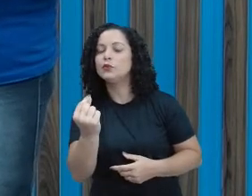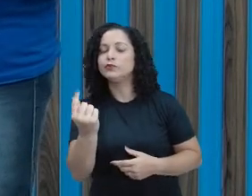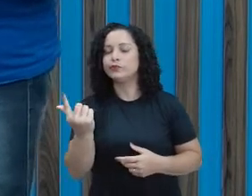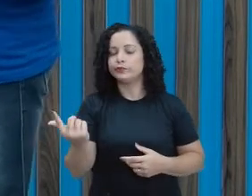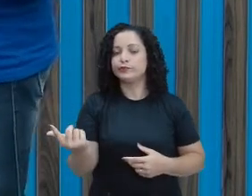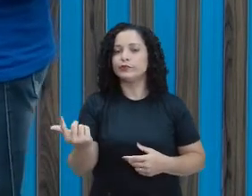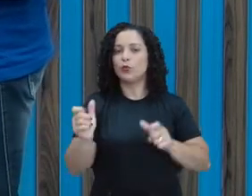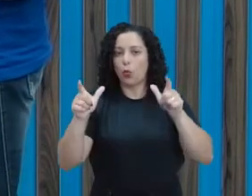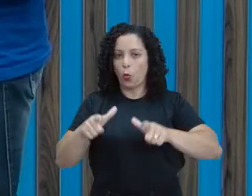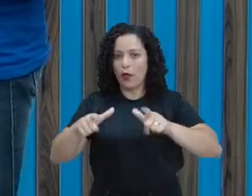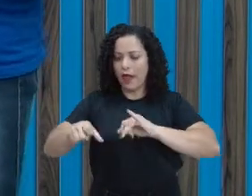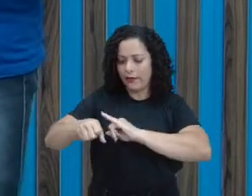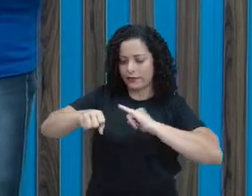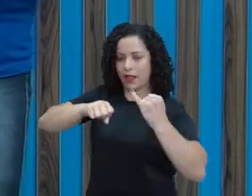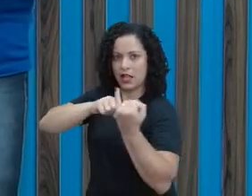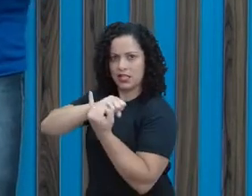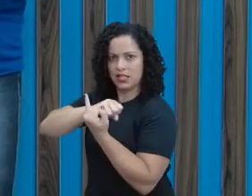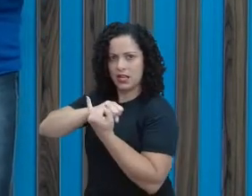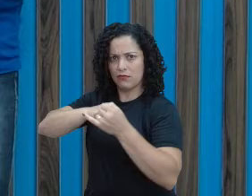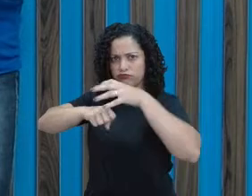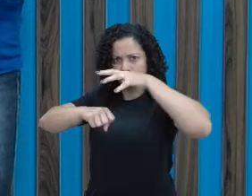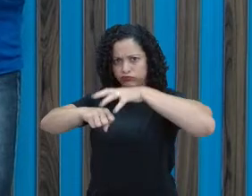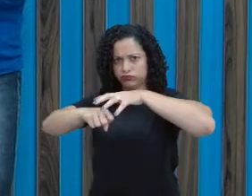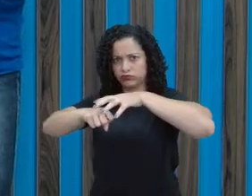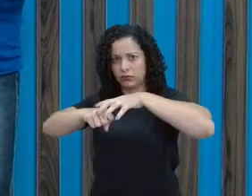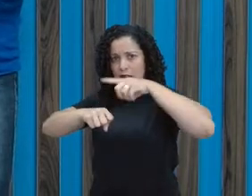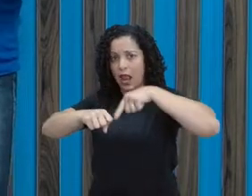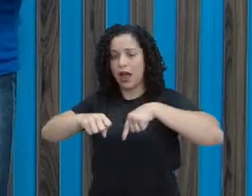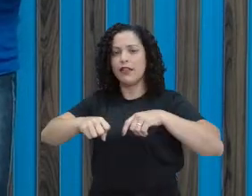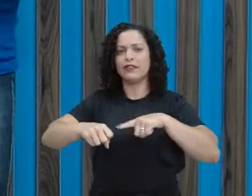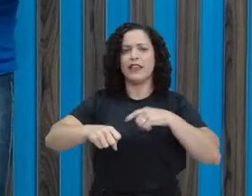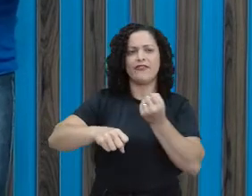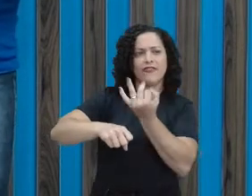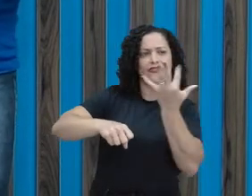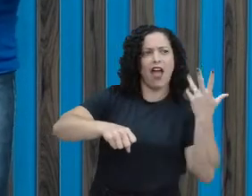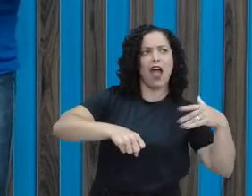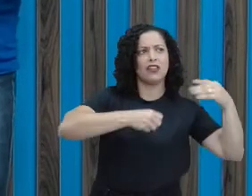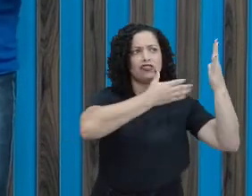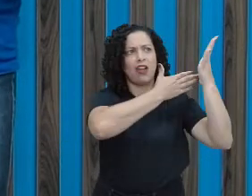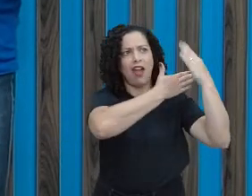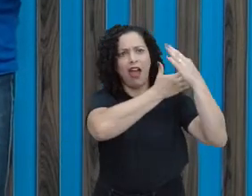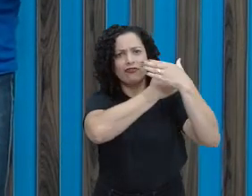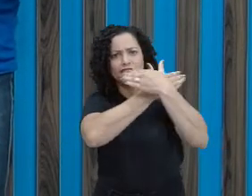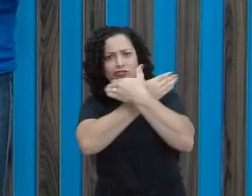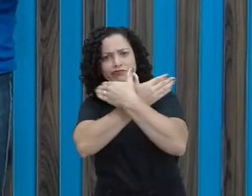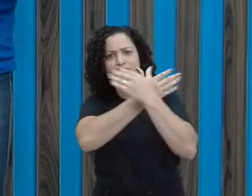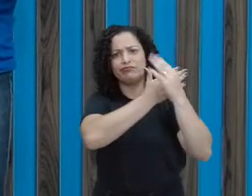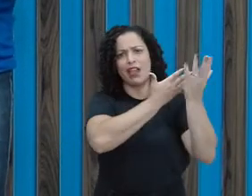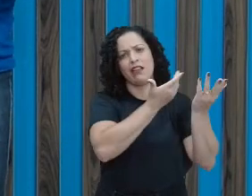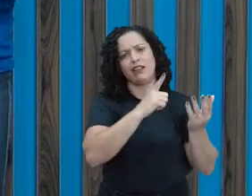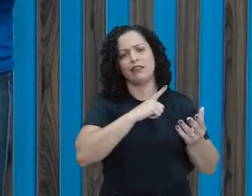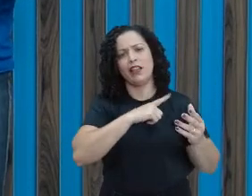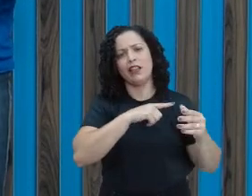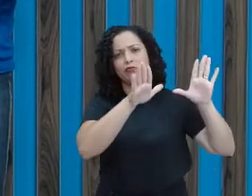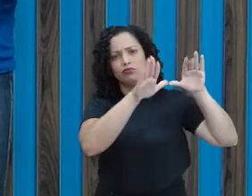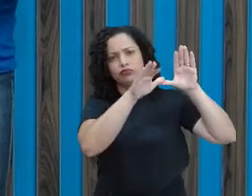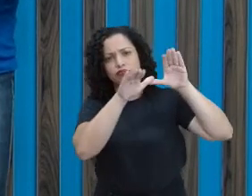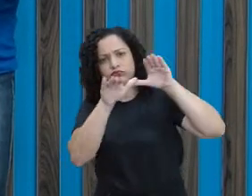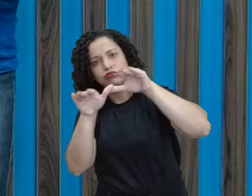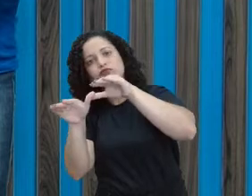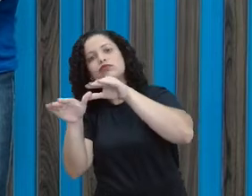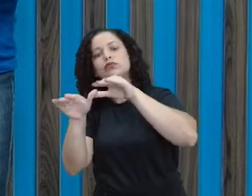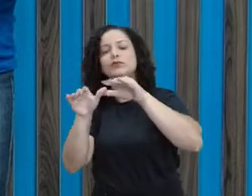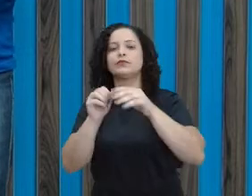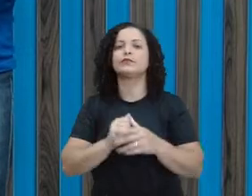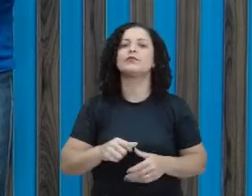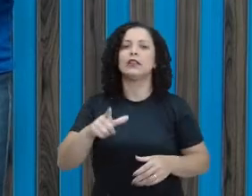da ilha, essas aves, né, estavam lá, né, próximos a frutos carnosos. Então,